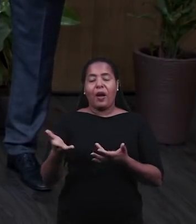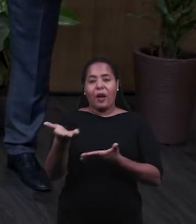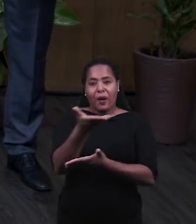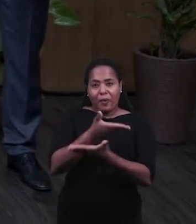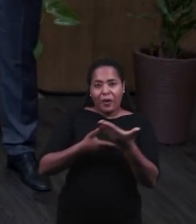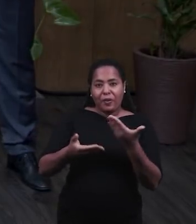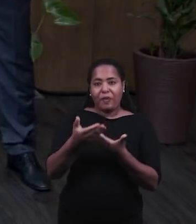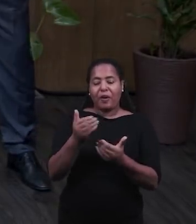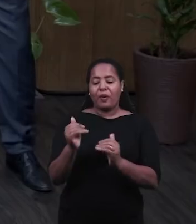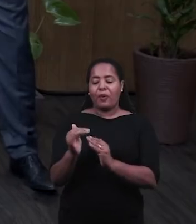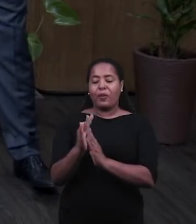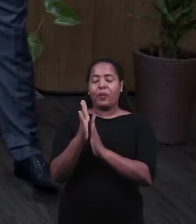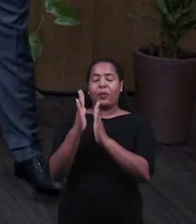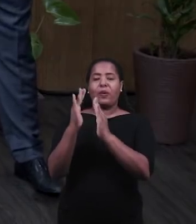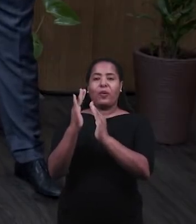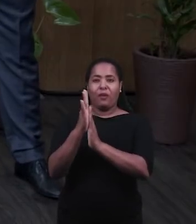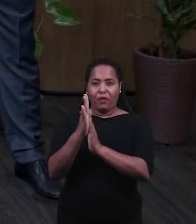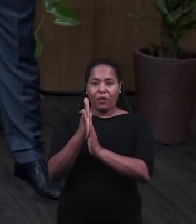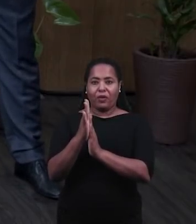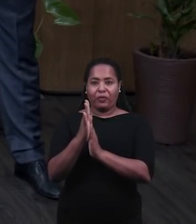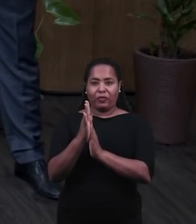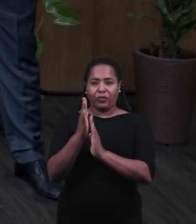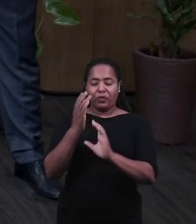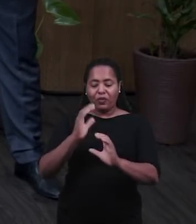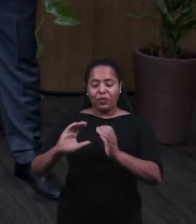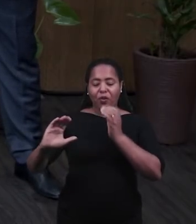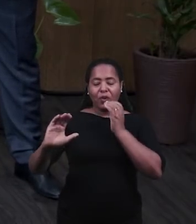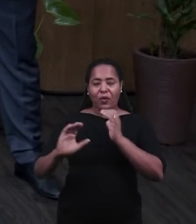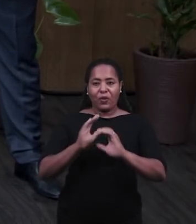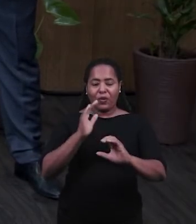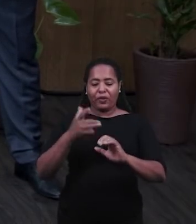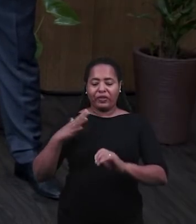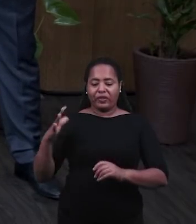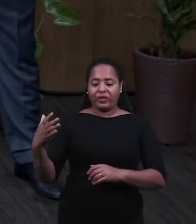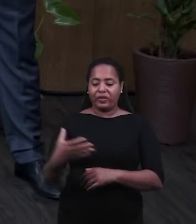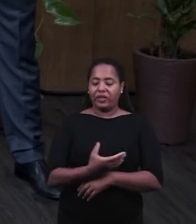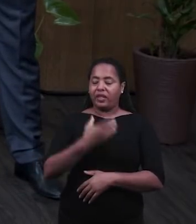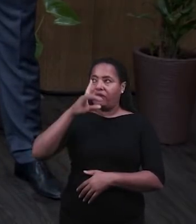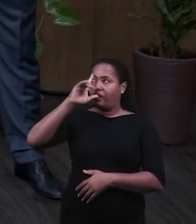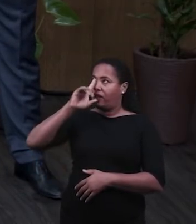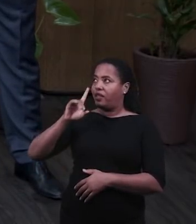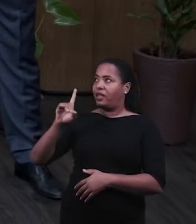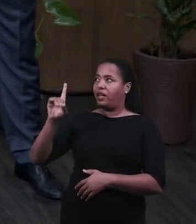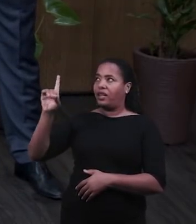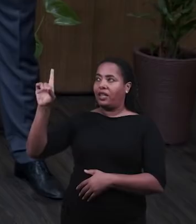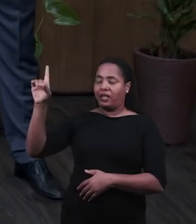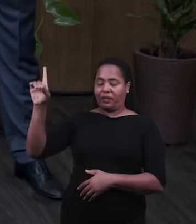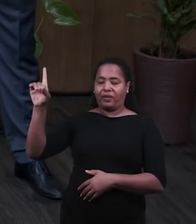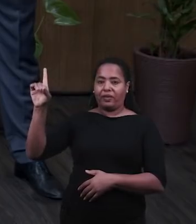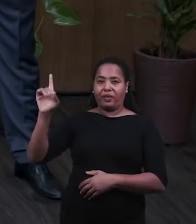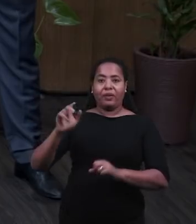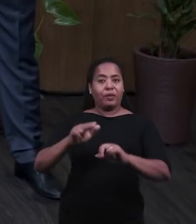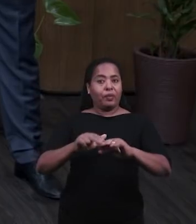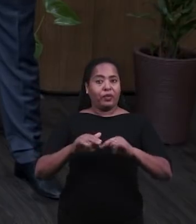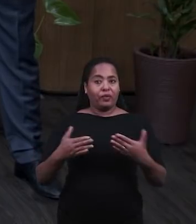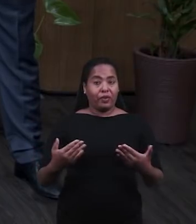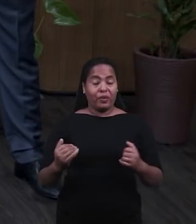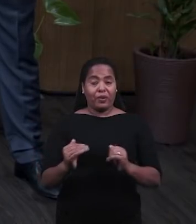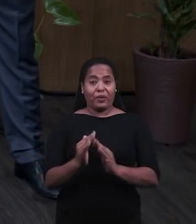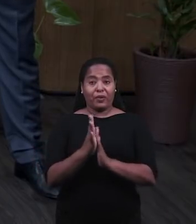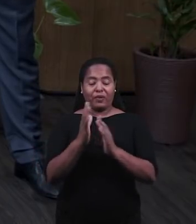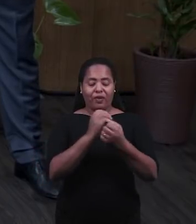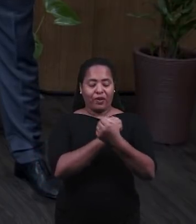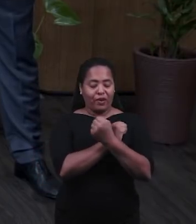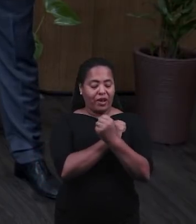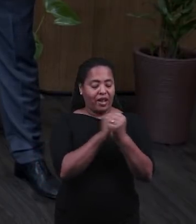participarmos de um louvor, de um cântico de adoração a Deus, porque o louvor